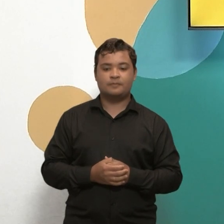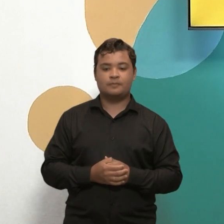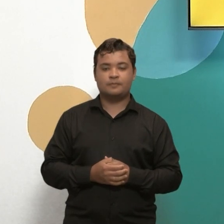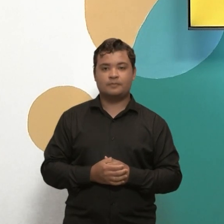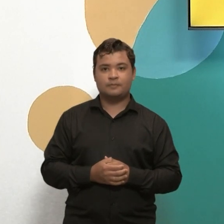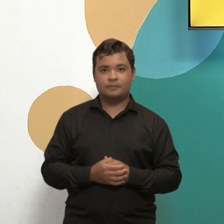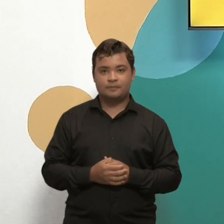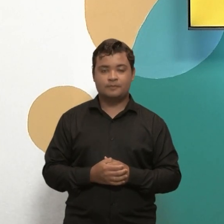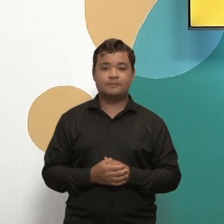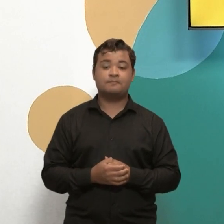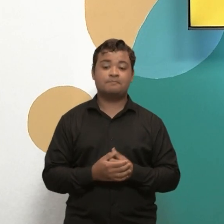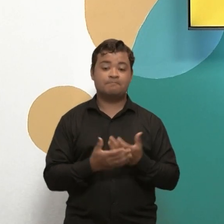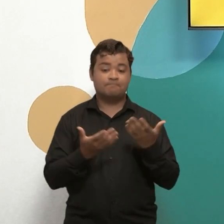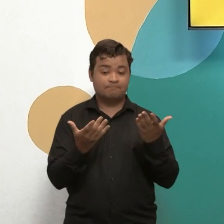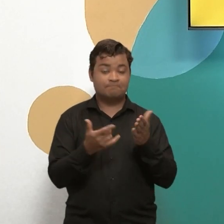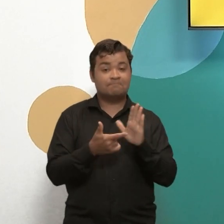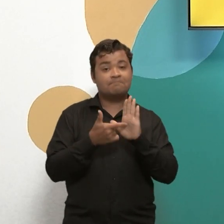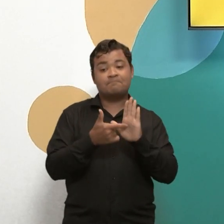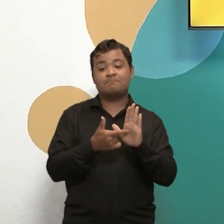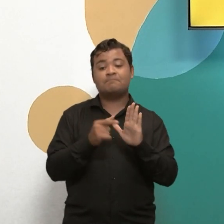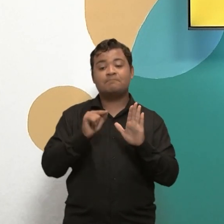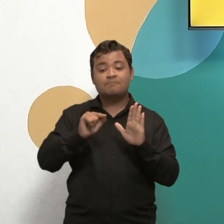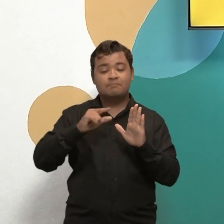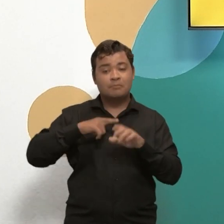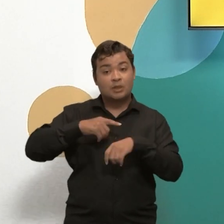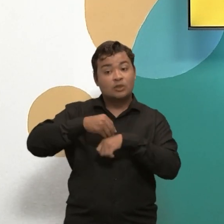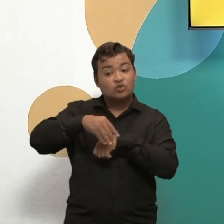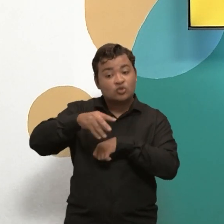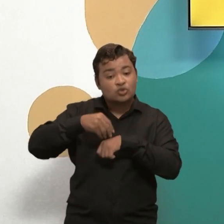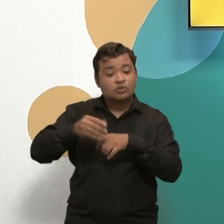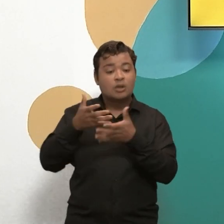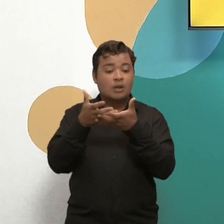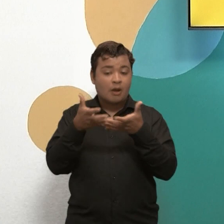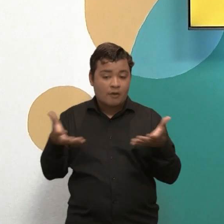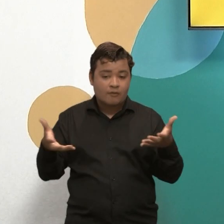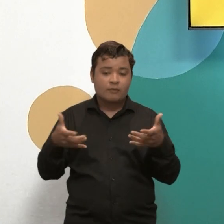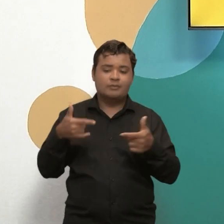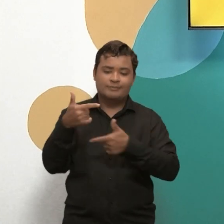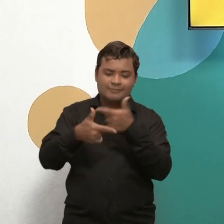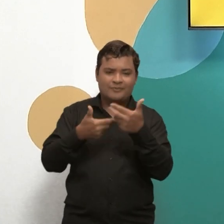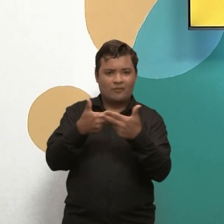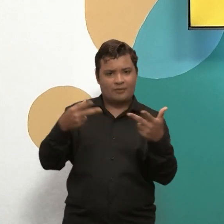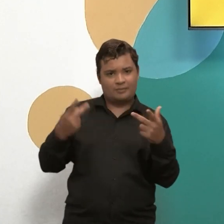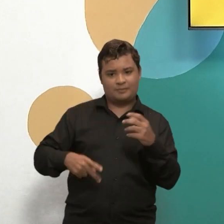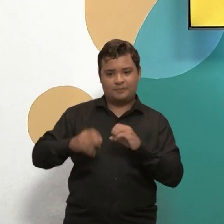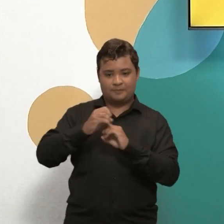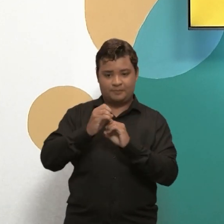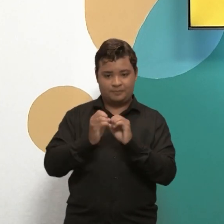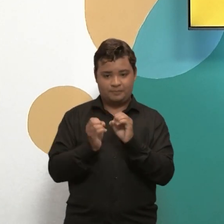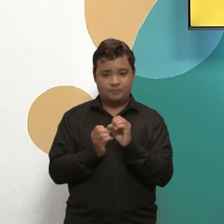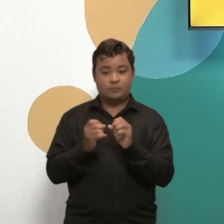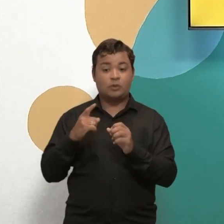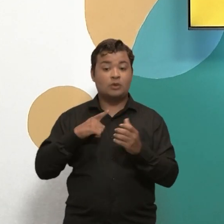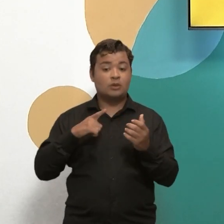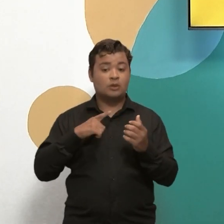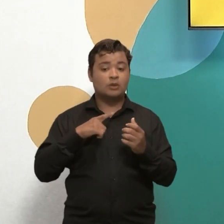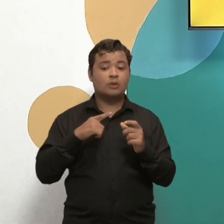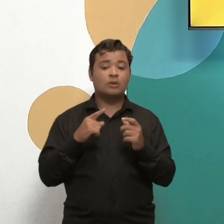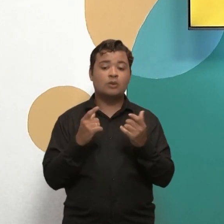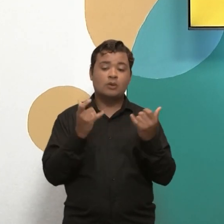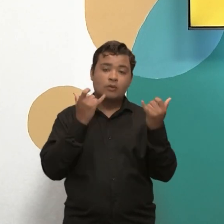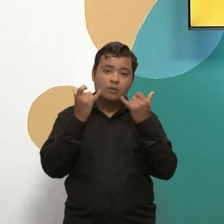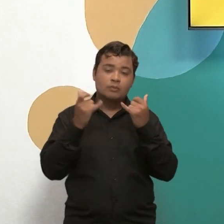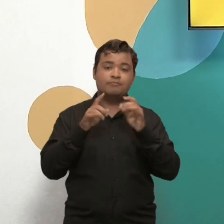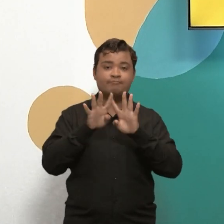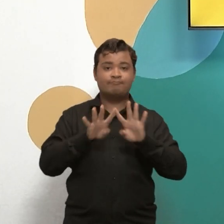Para fechar o programa de hoje, você acompanha as nossas dicas de eventos e serviços da UFG. Hoje tem informações sobre um concerto de